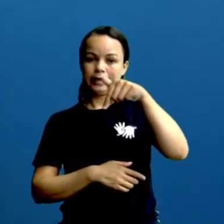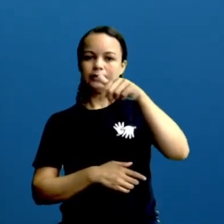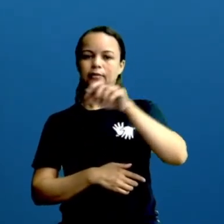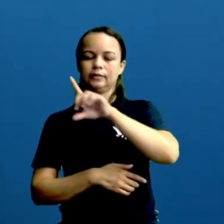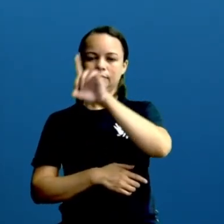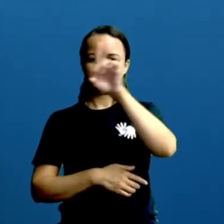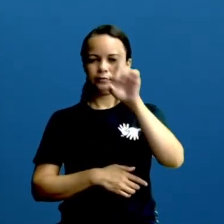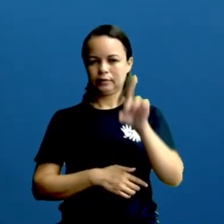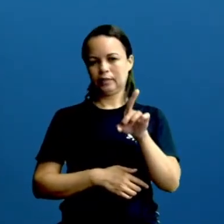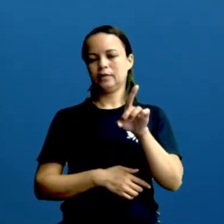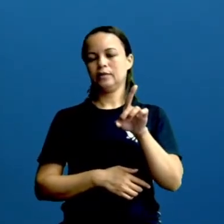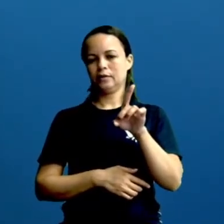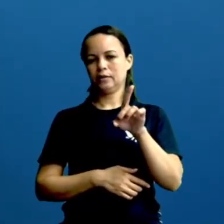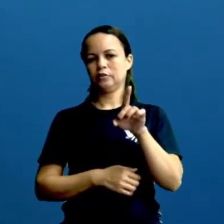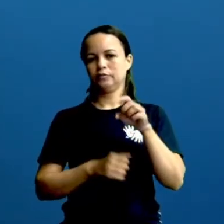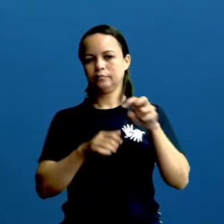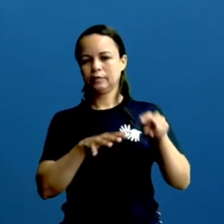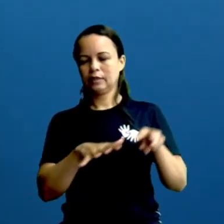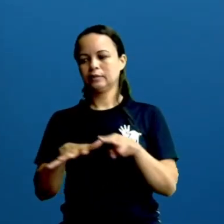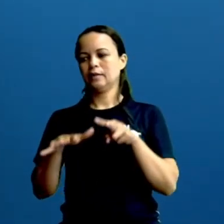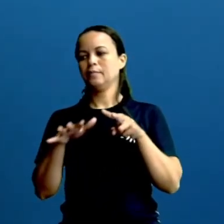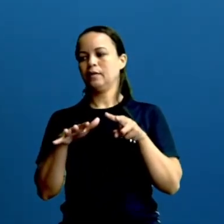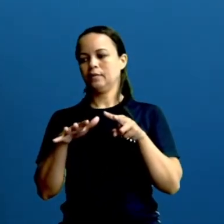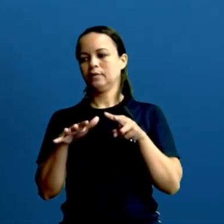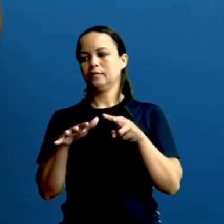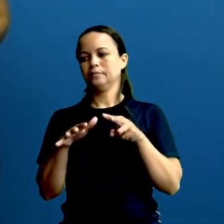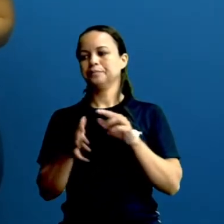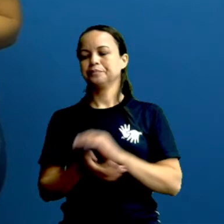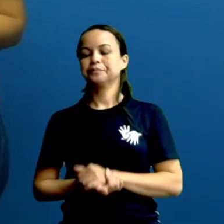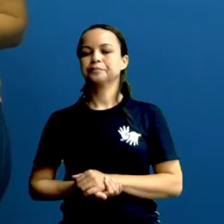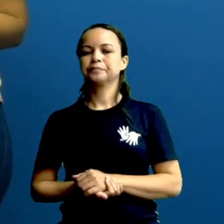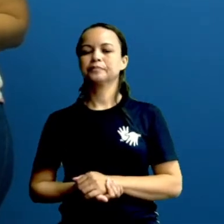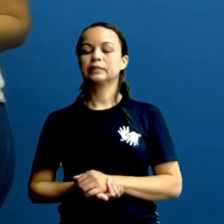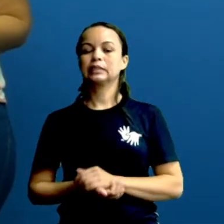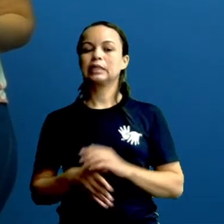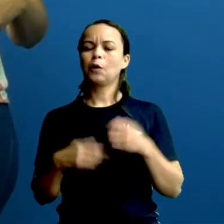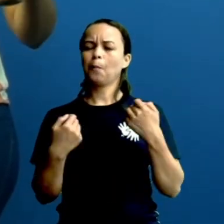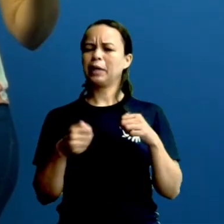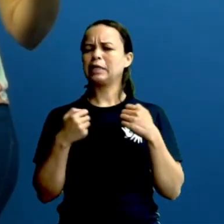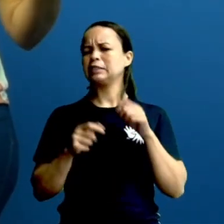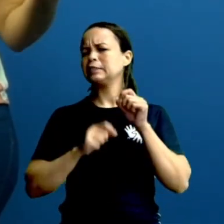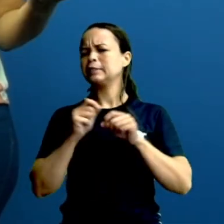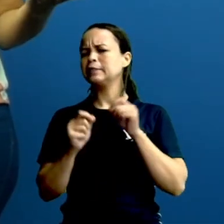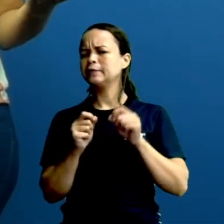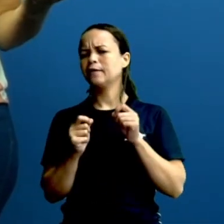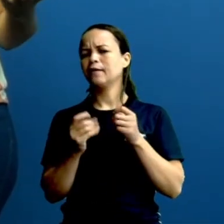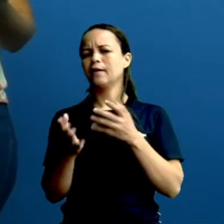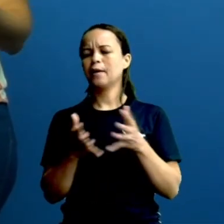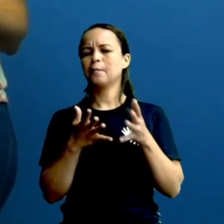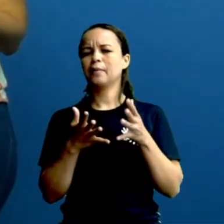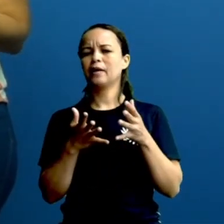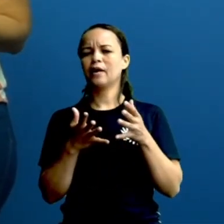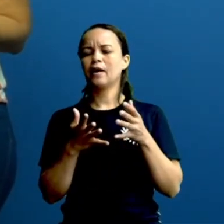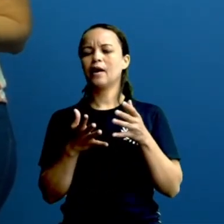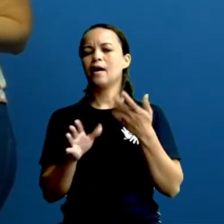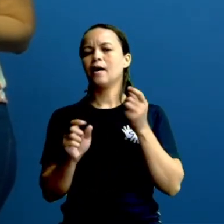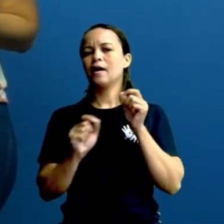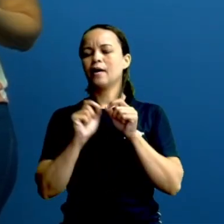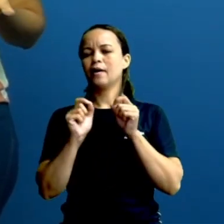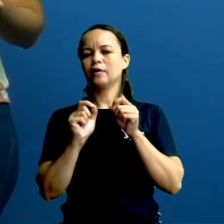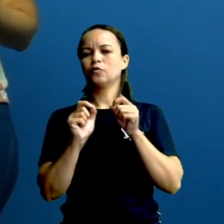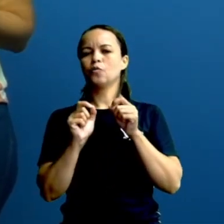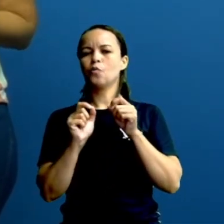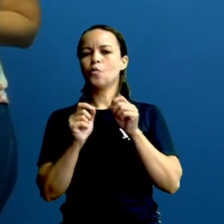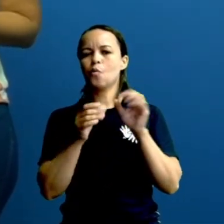7 dias da semana, tá subentendido, né? Então, a gente precisa do que para fazer